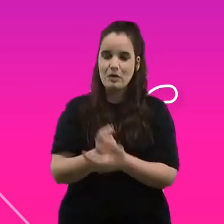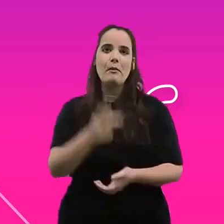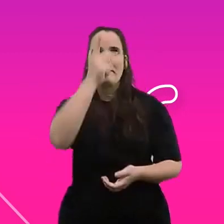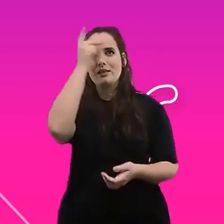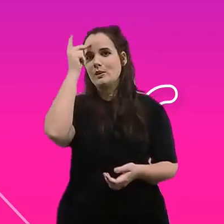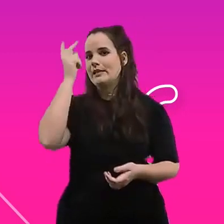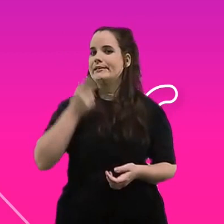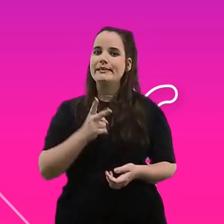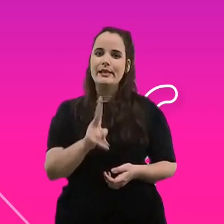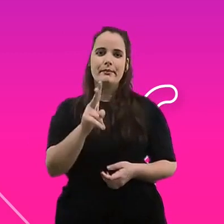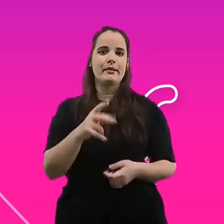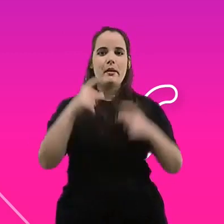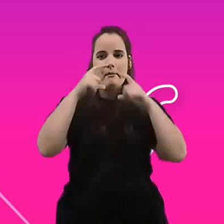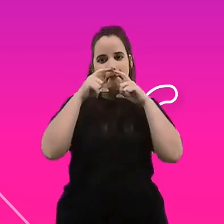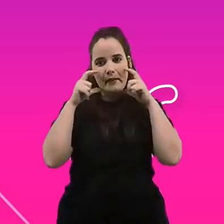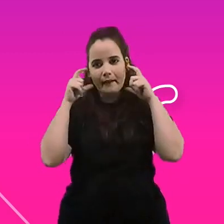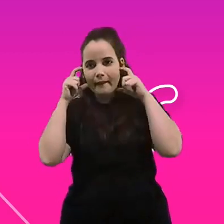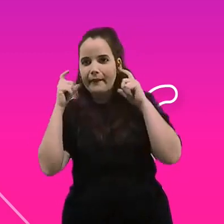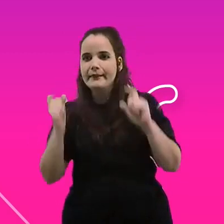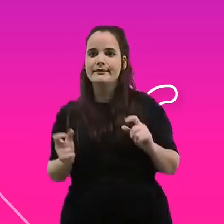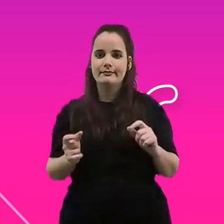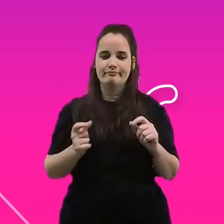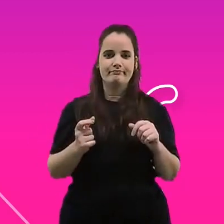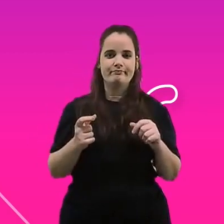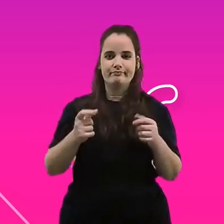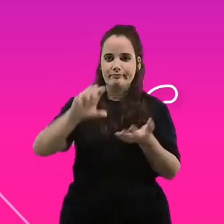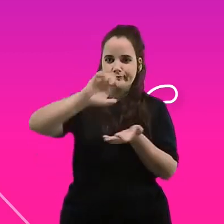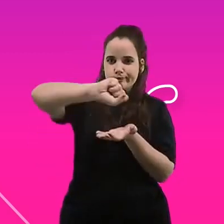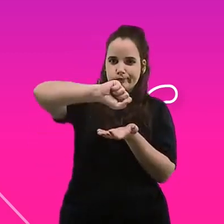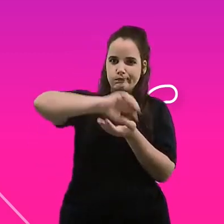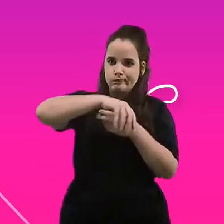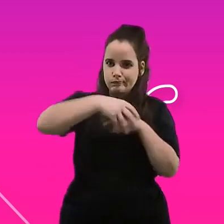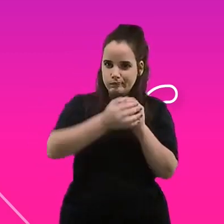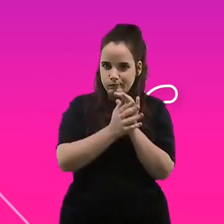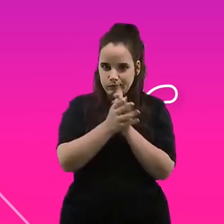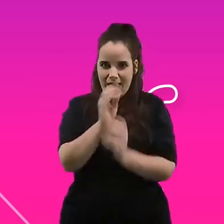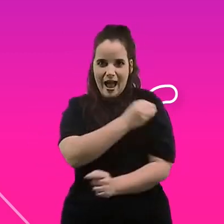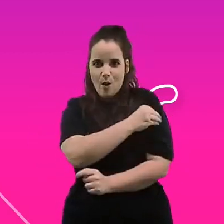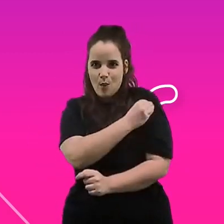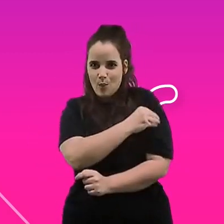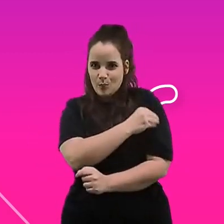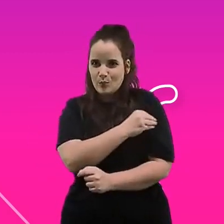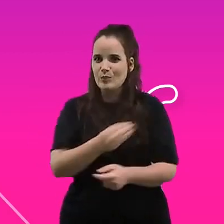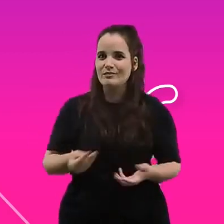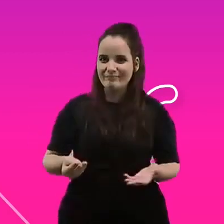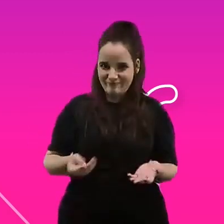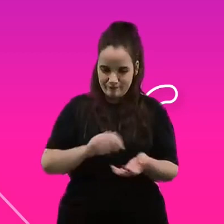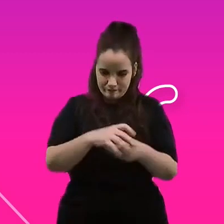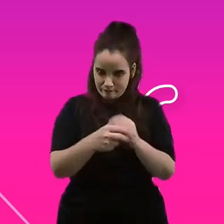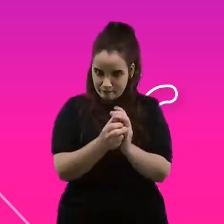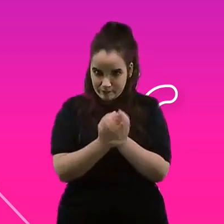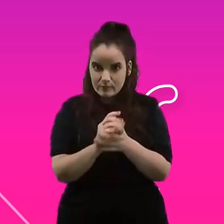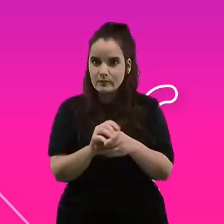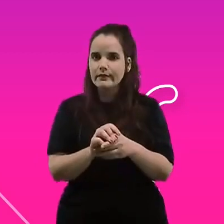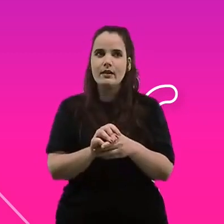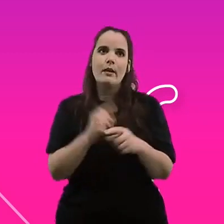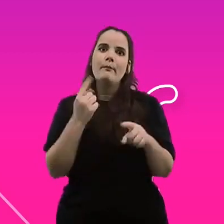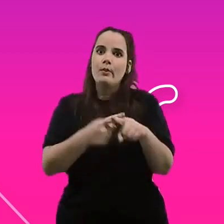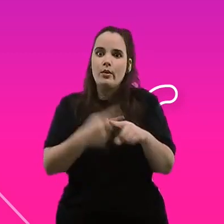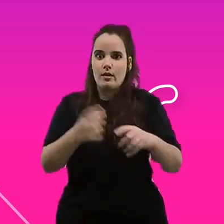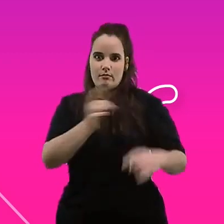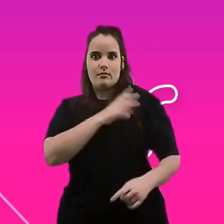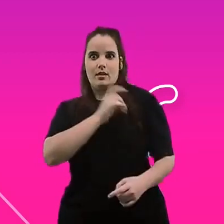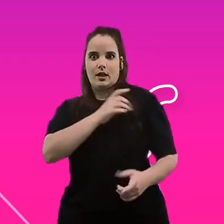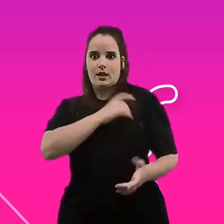relacionados a máscaras, a álcool gel, enfim, todos os itens que preservavam ali aquele momento único que era de saúde, de